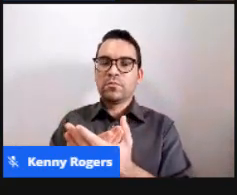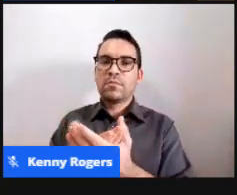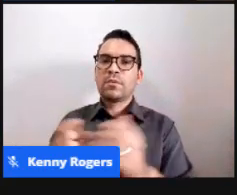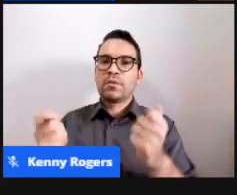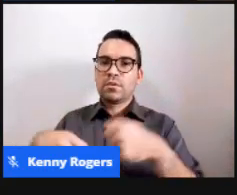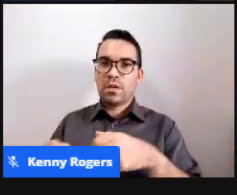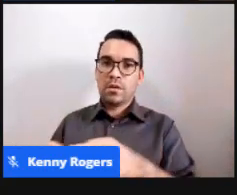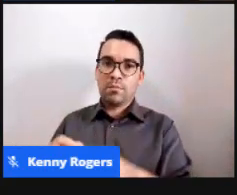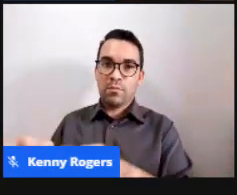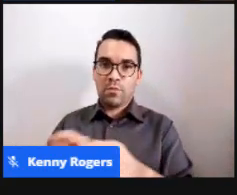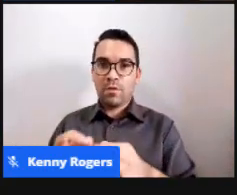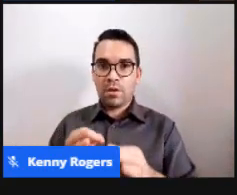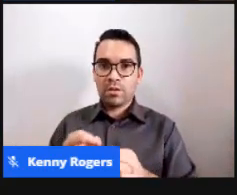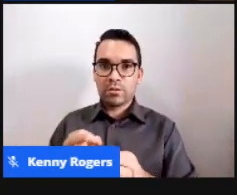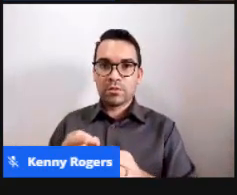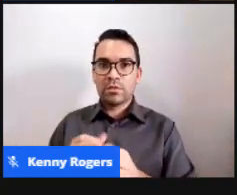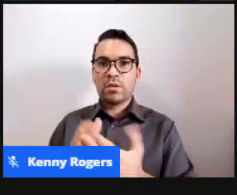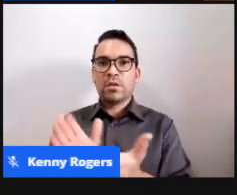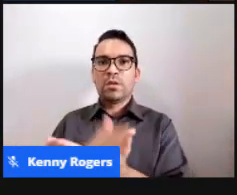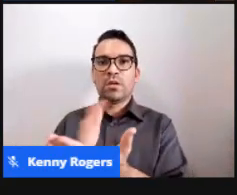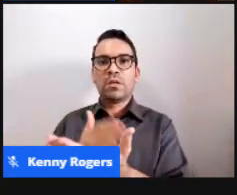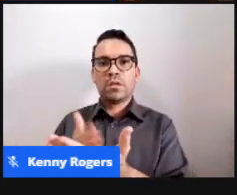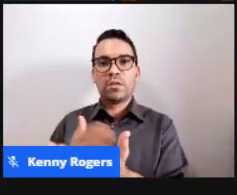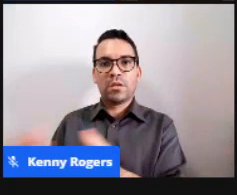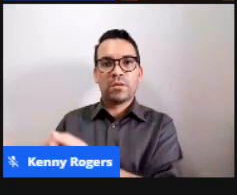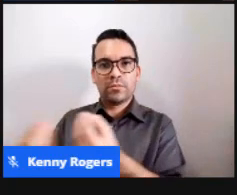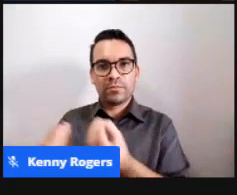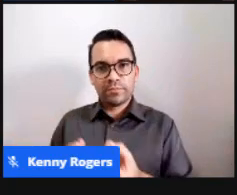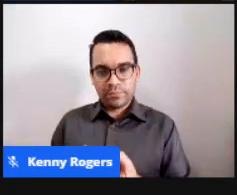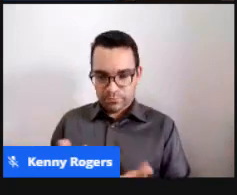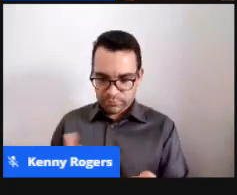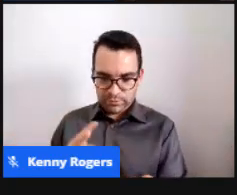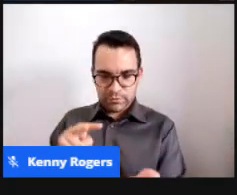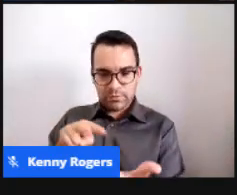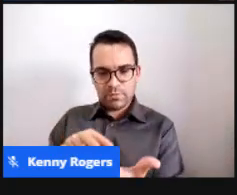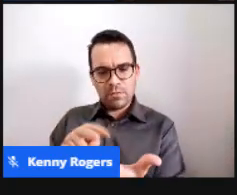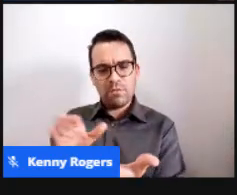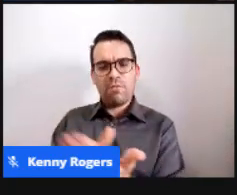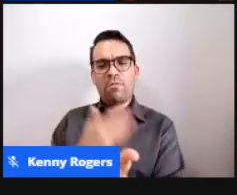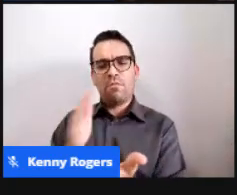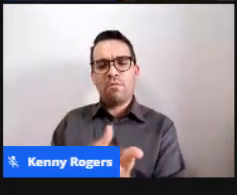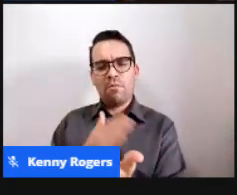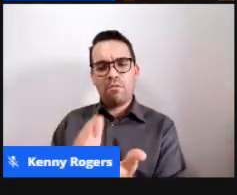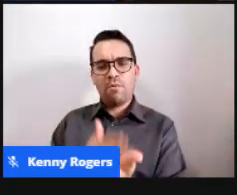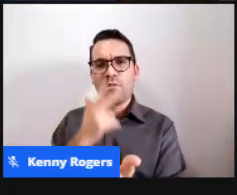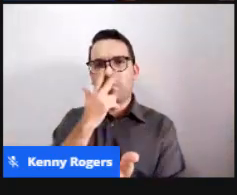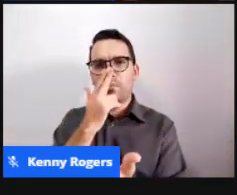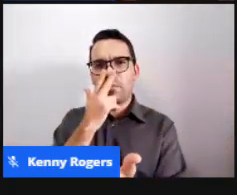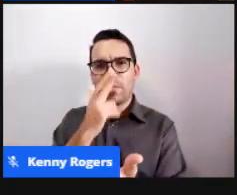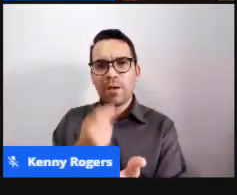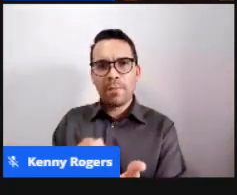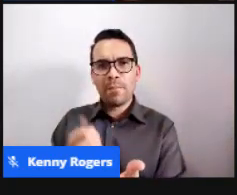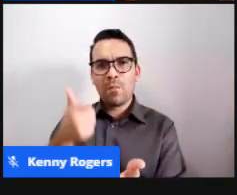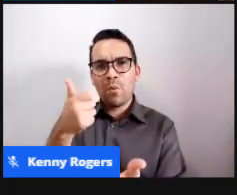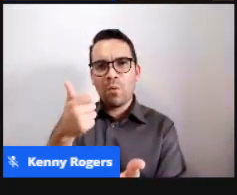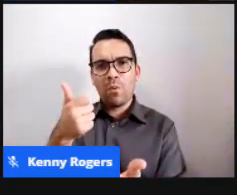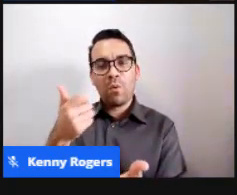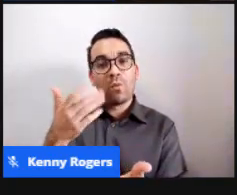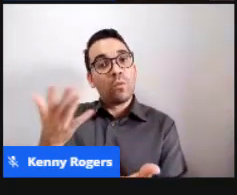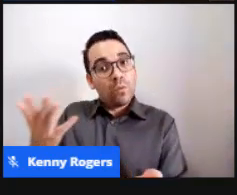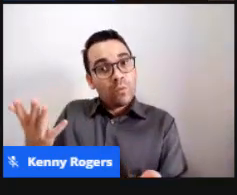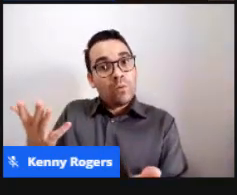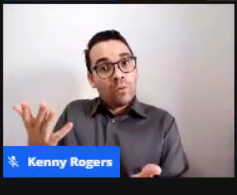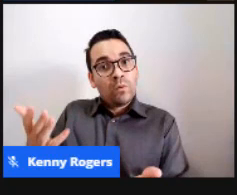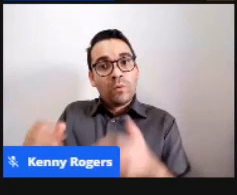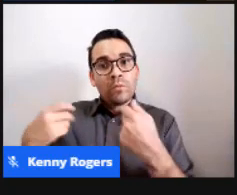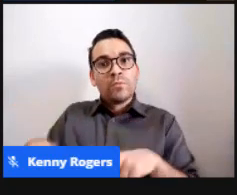pouco, não, dá para eu fazer, lógico que dá para você fazer muito mais. Vocês precisam fazer muito mais, isso é